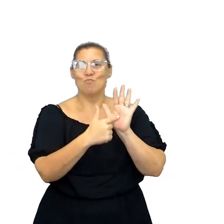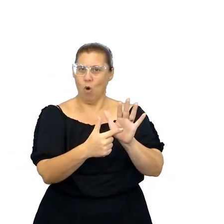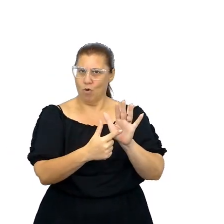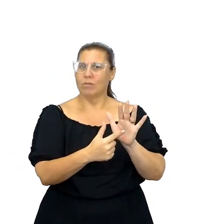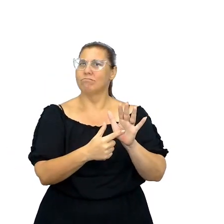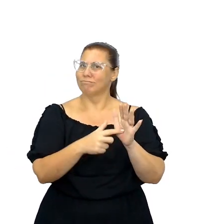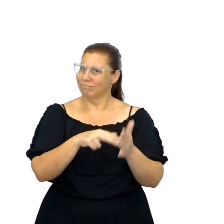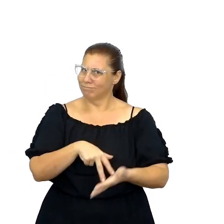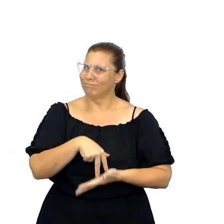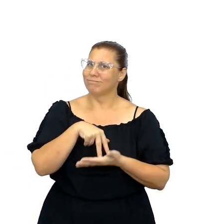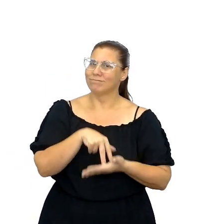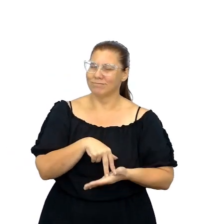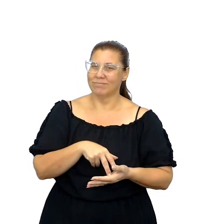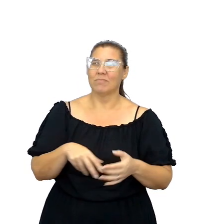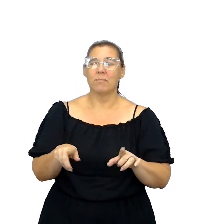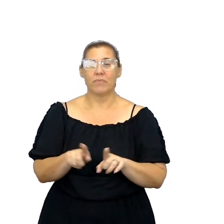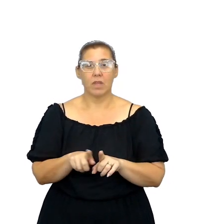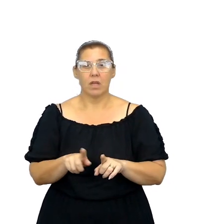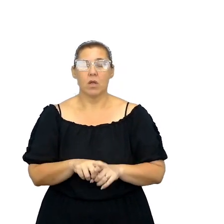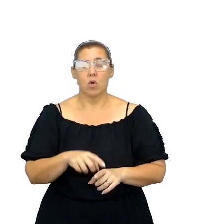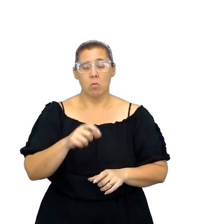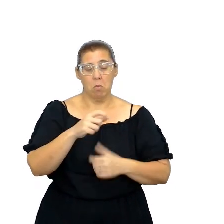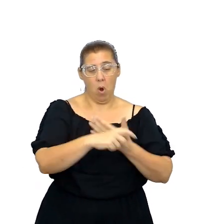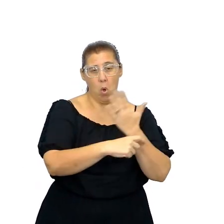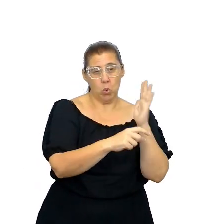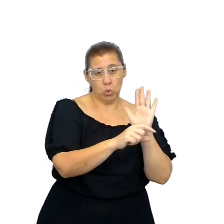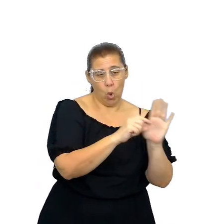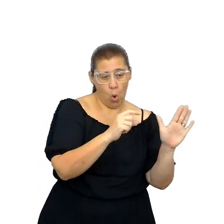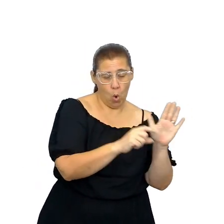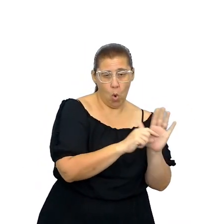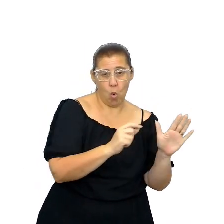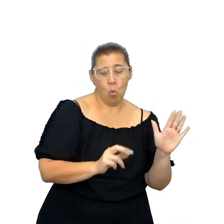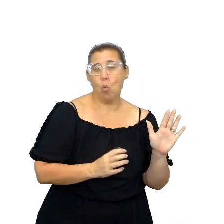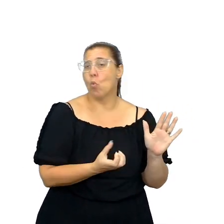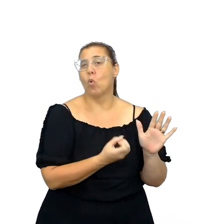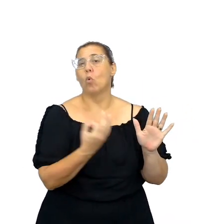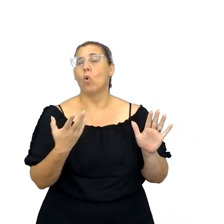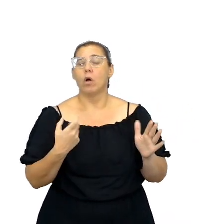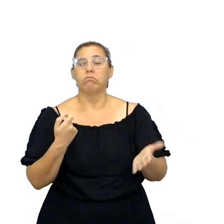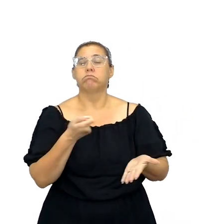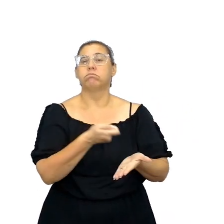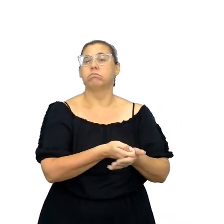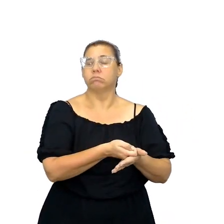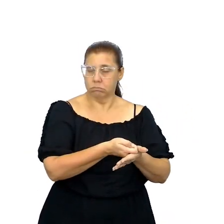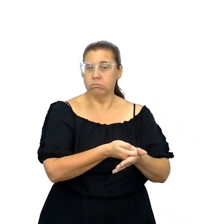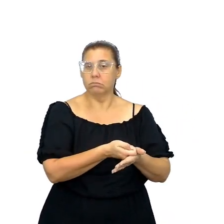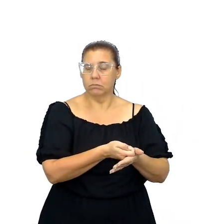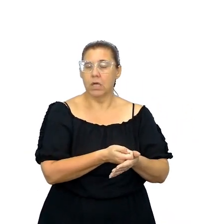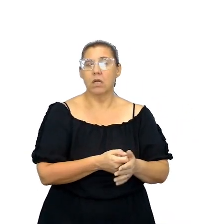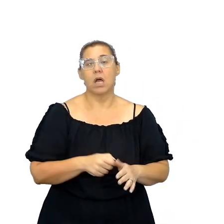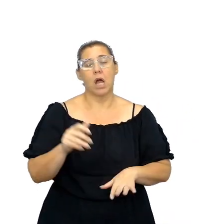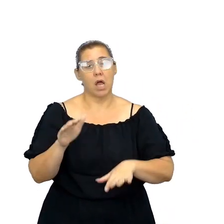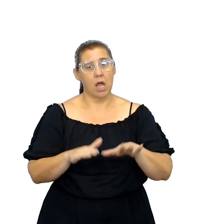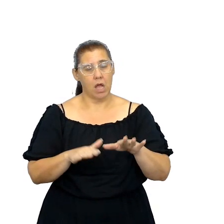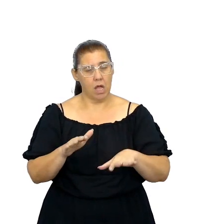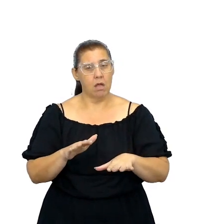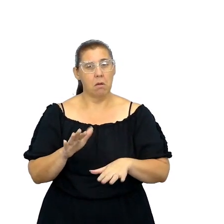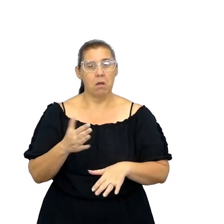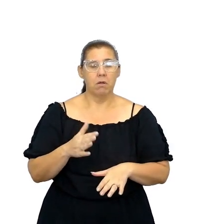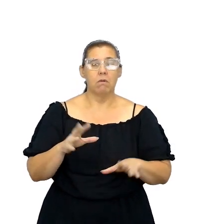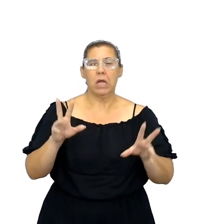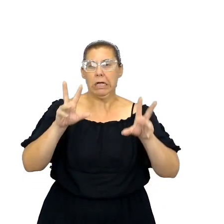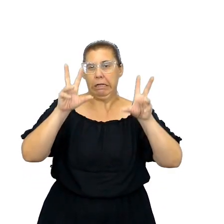central, defendido por um ou mais autores de maneira a confrontar com opiniões divergentes, geralmente em torno de